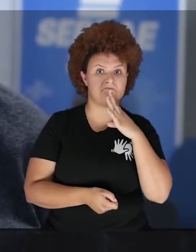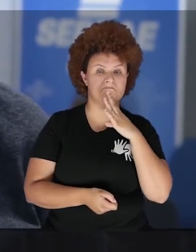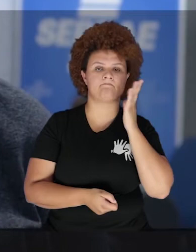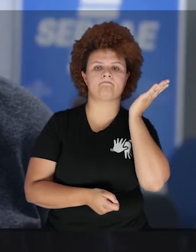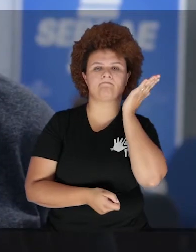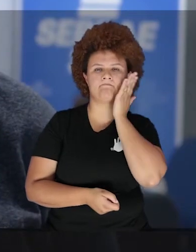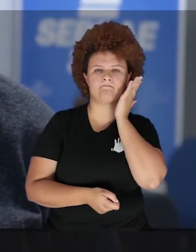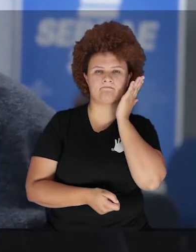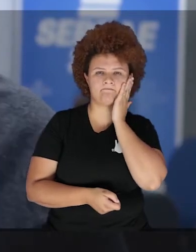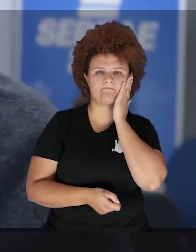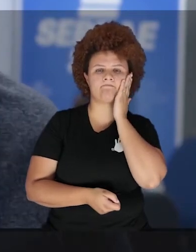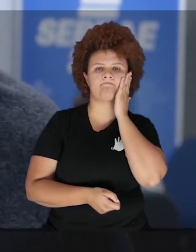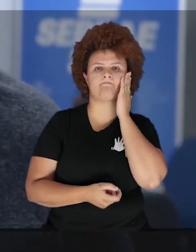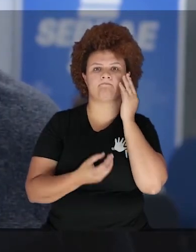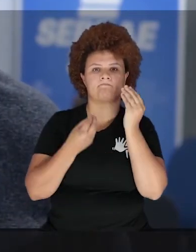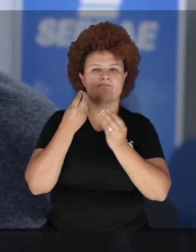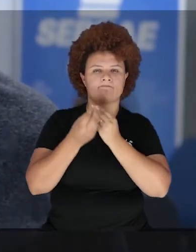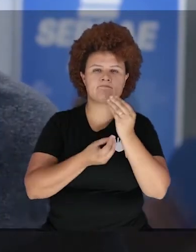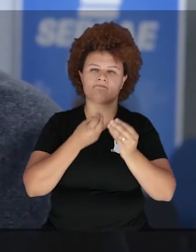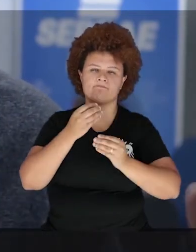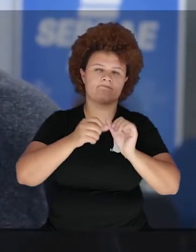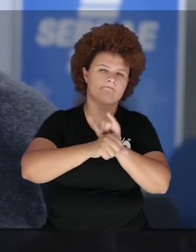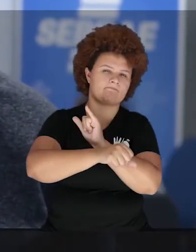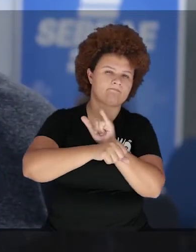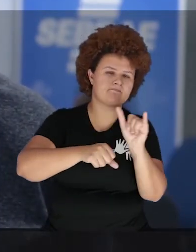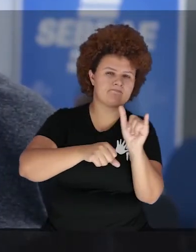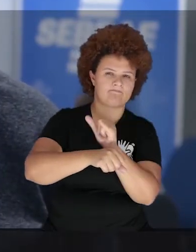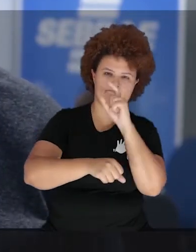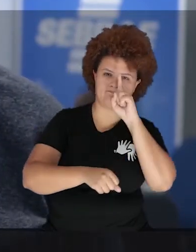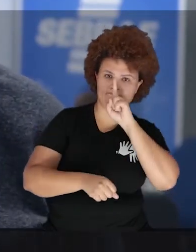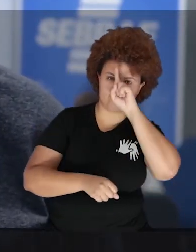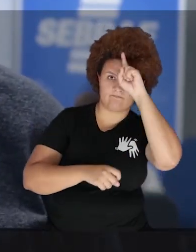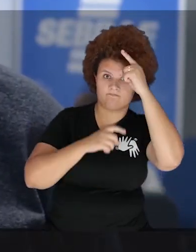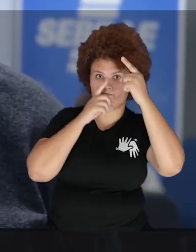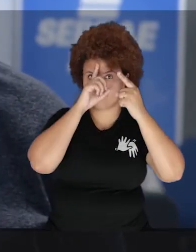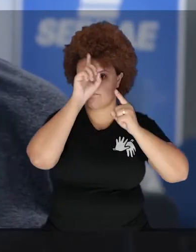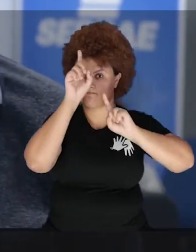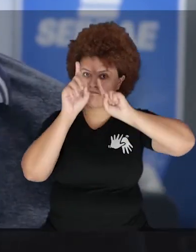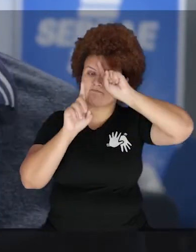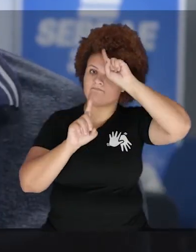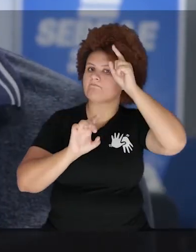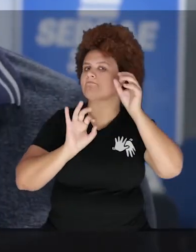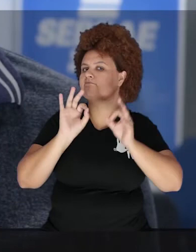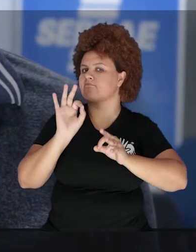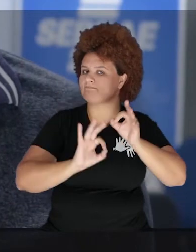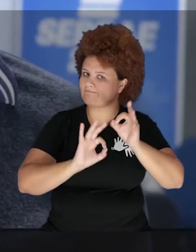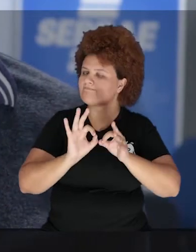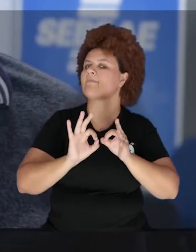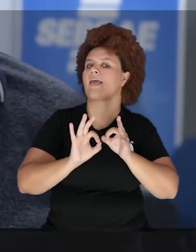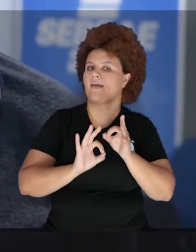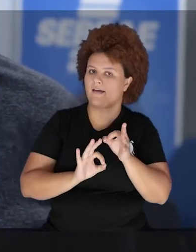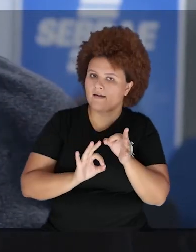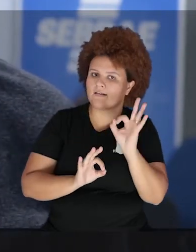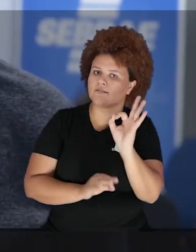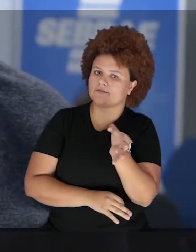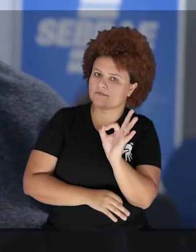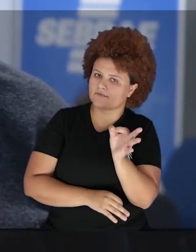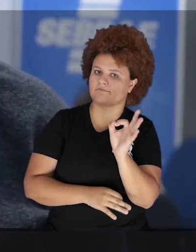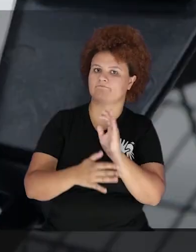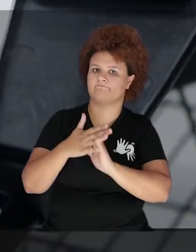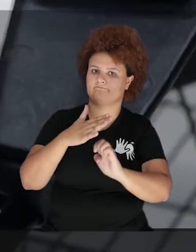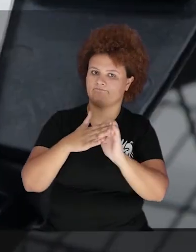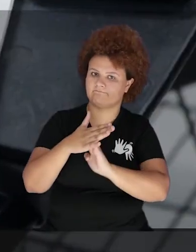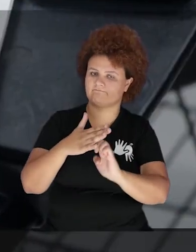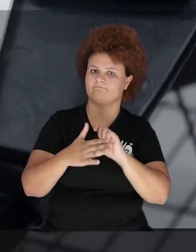você tem espaço, né? Você cria, né? Você tem que... Então, é por aí, que eu penso assim, é